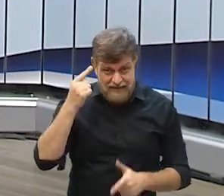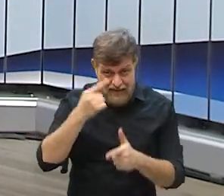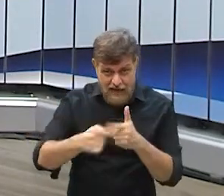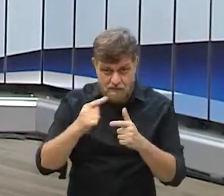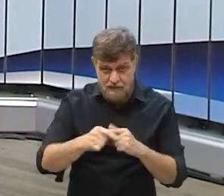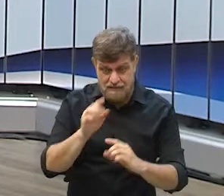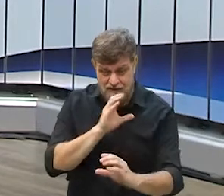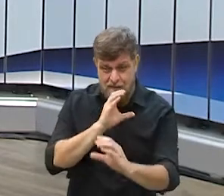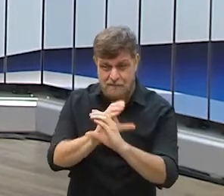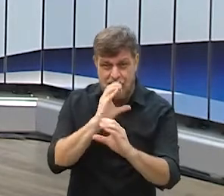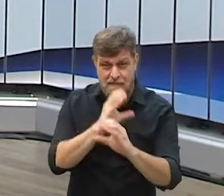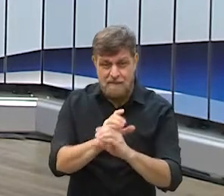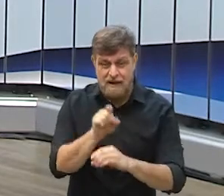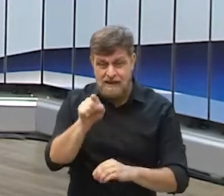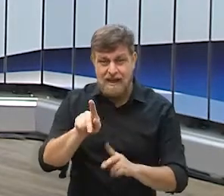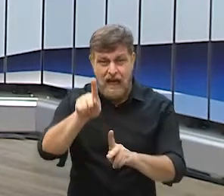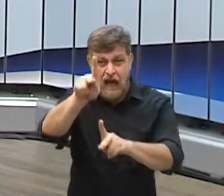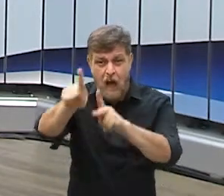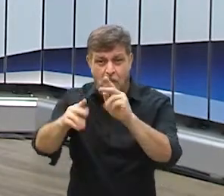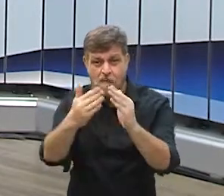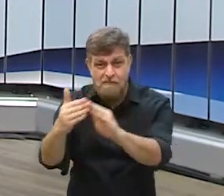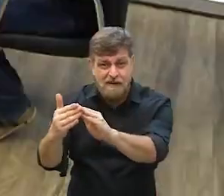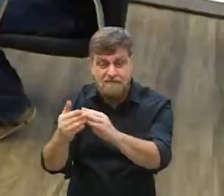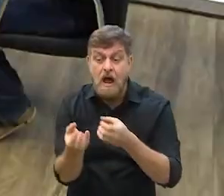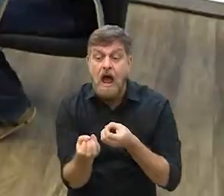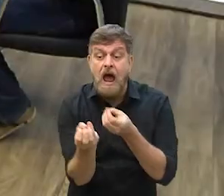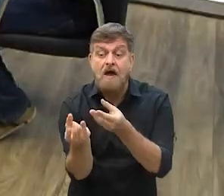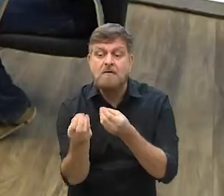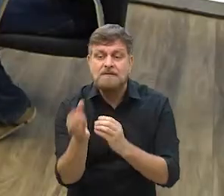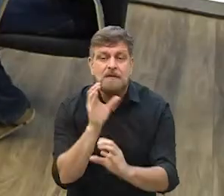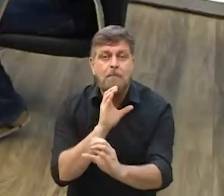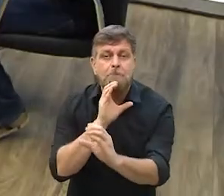problema de como essa informação chega até lá?